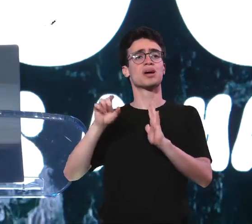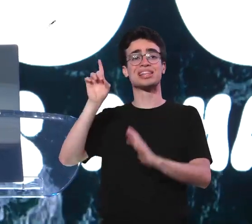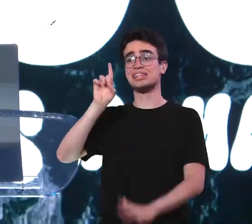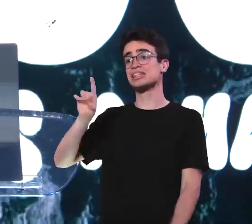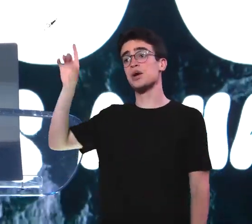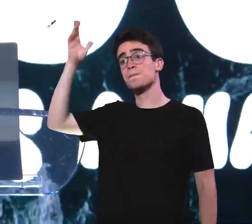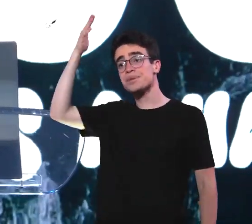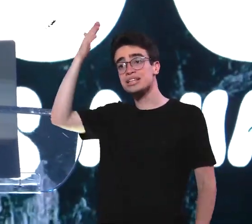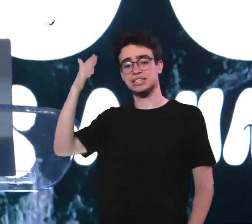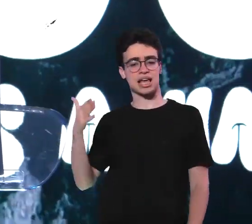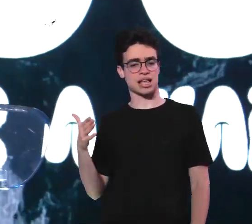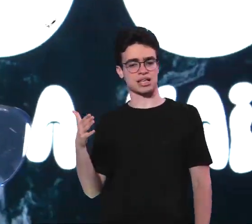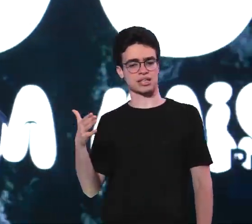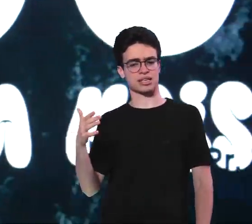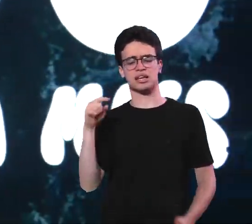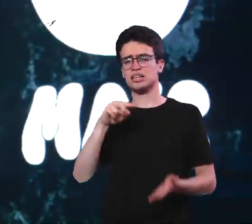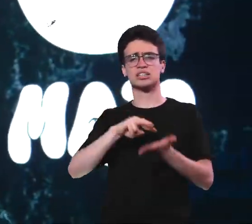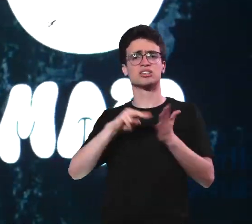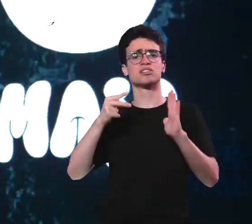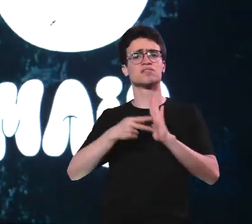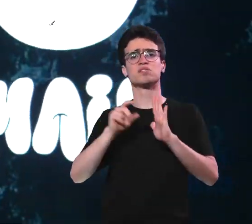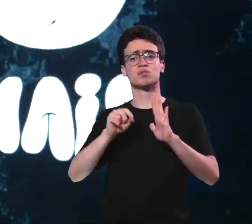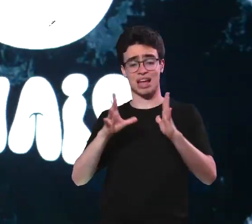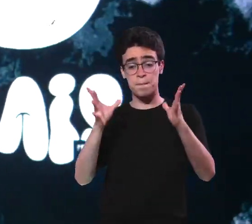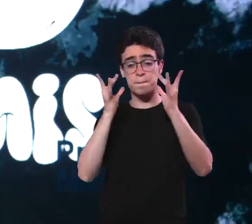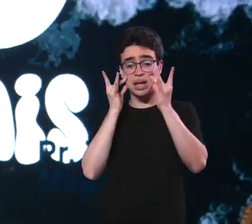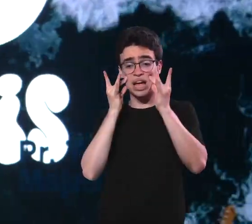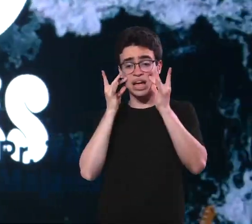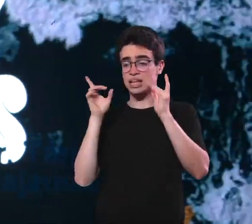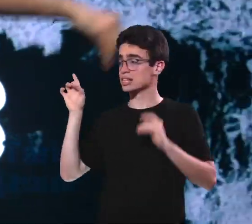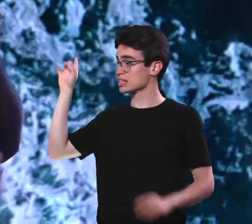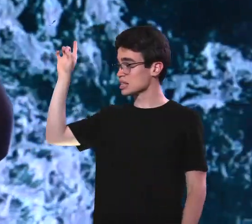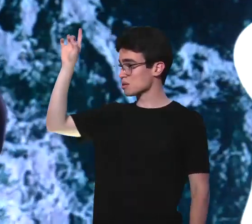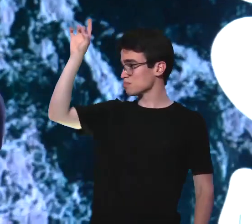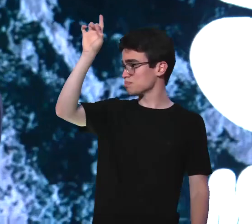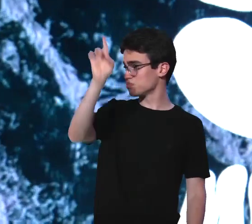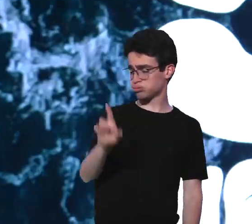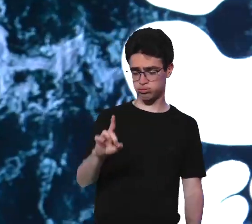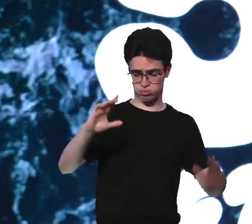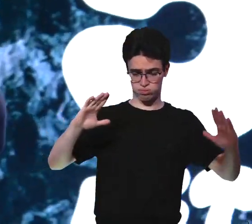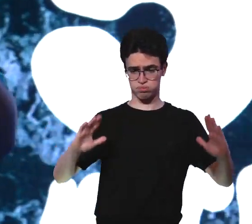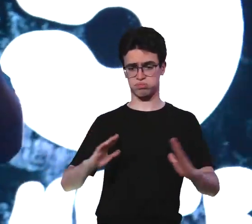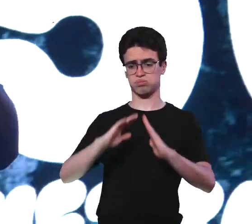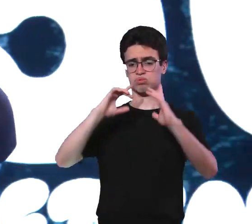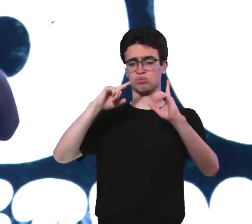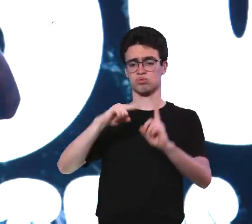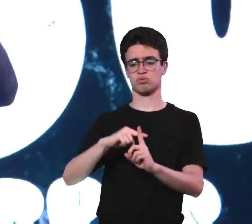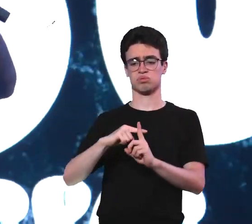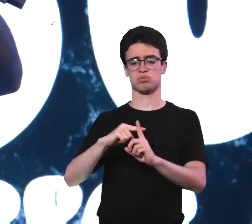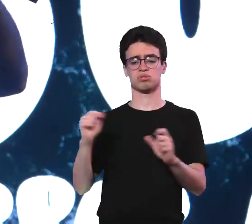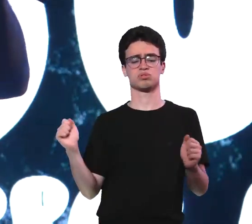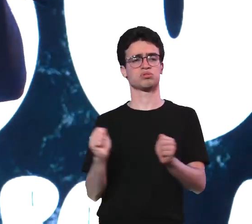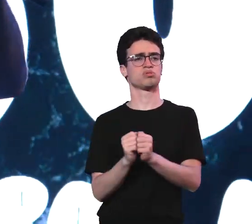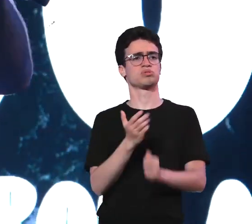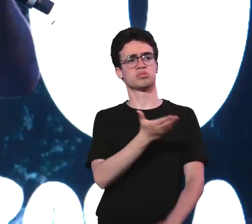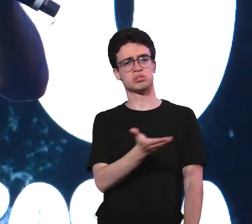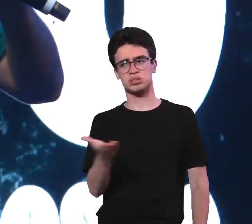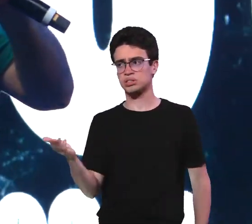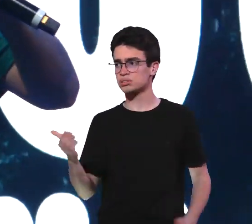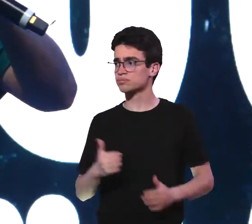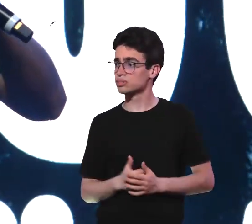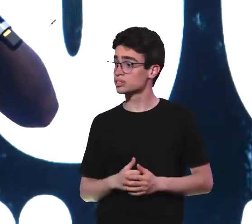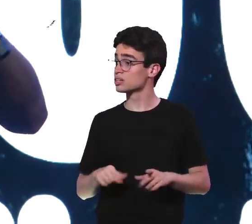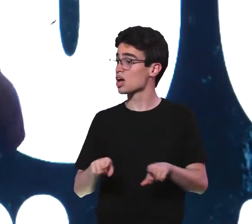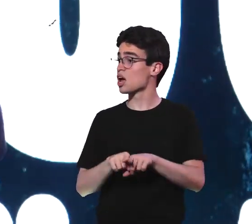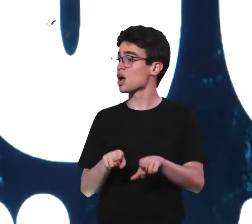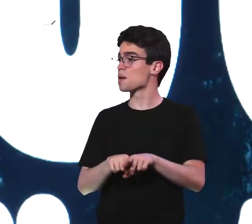de Deus, representava fisicamente Deus morando no meio do povo de Israel. E a história conta que os